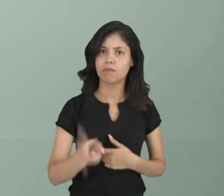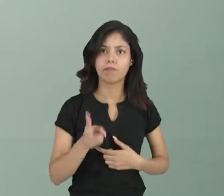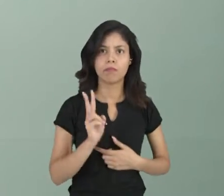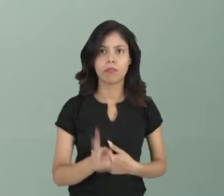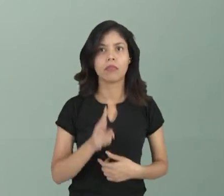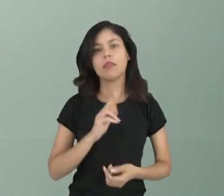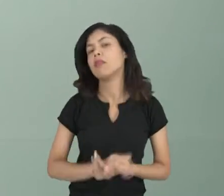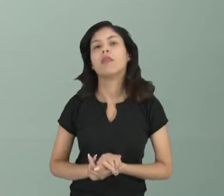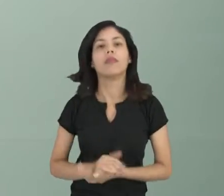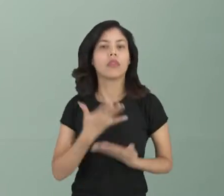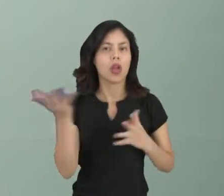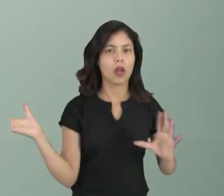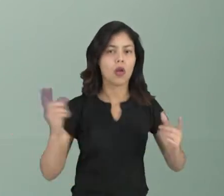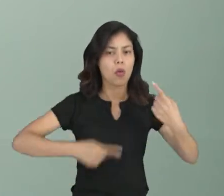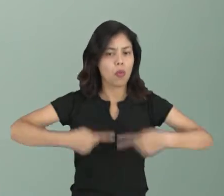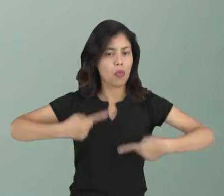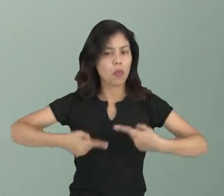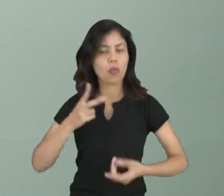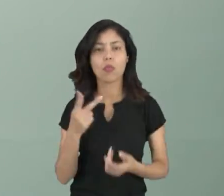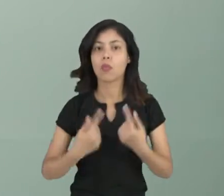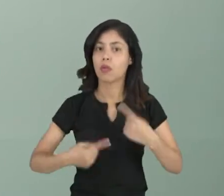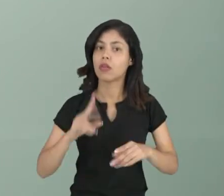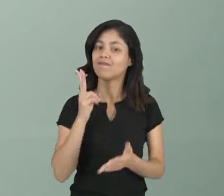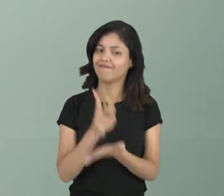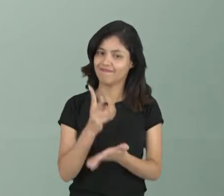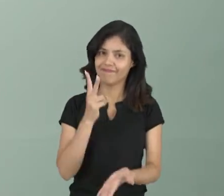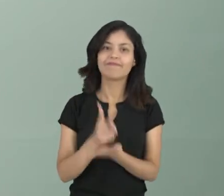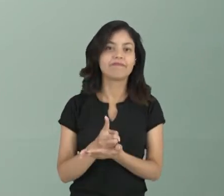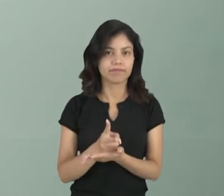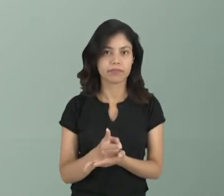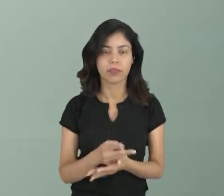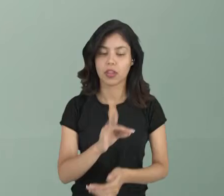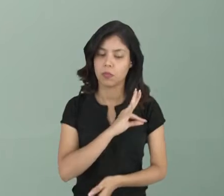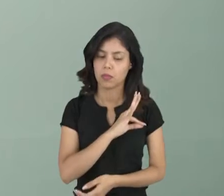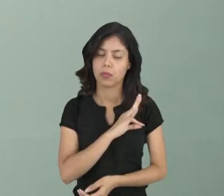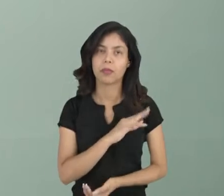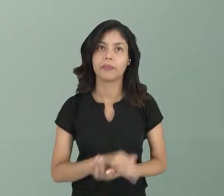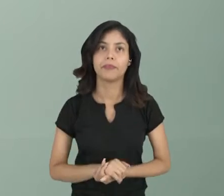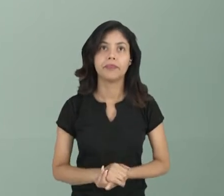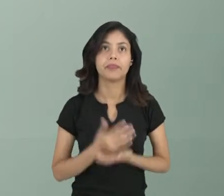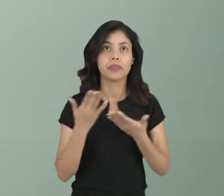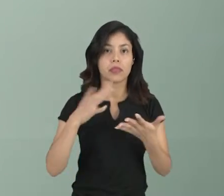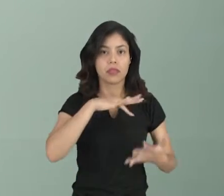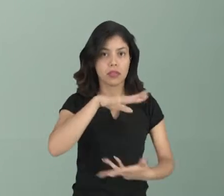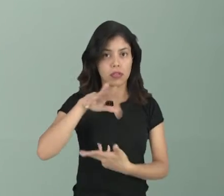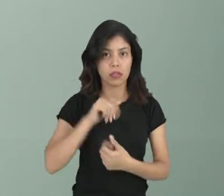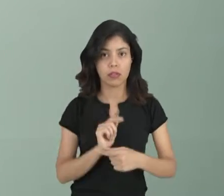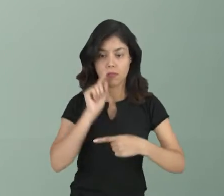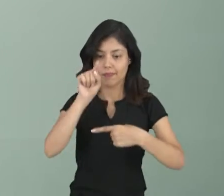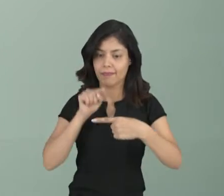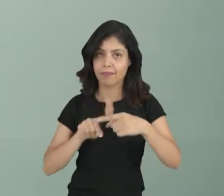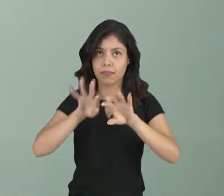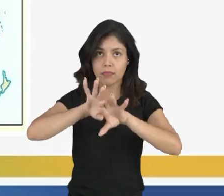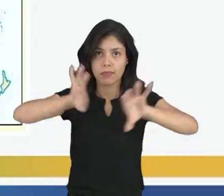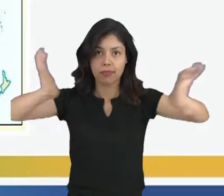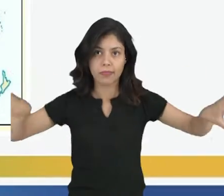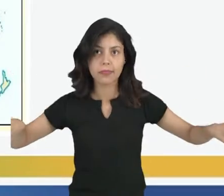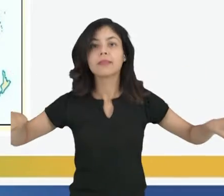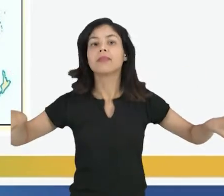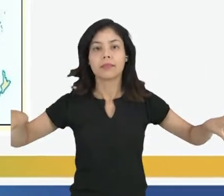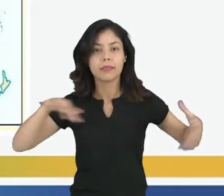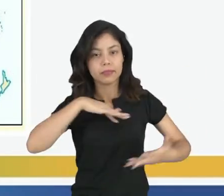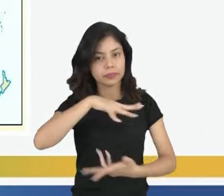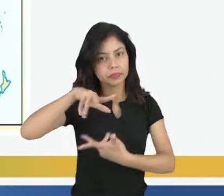gente vai ter esse confronto político, ideológico também e militar. E aí o mundo vai ser dividido, né? O que a gente chama